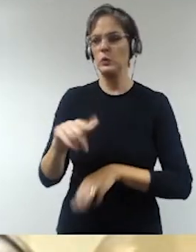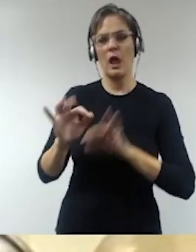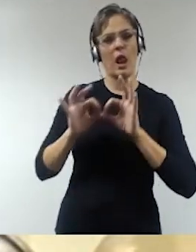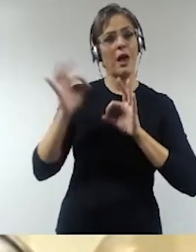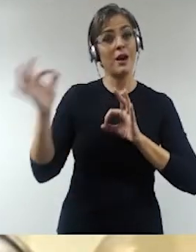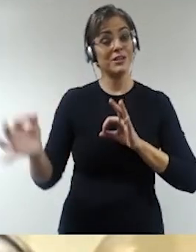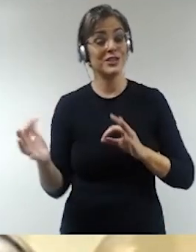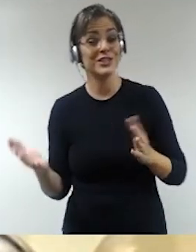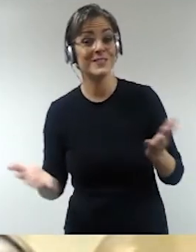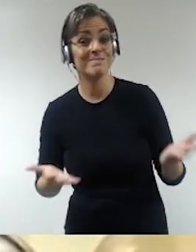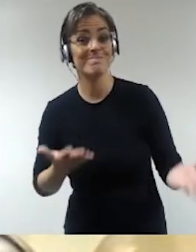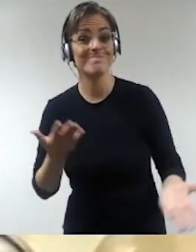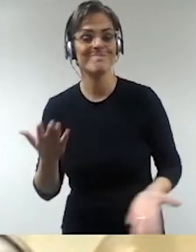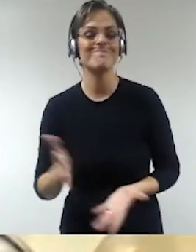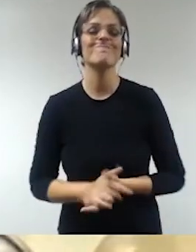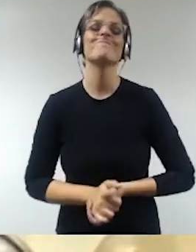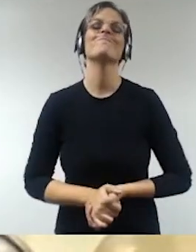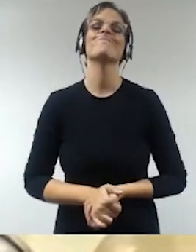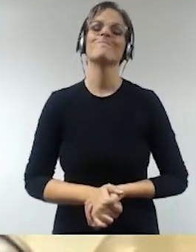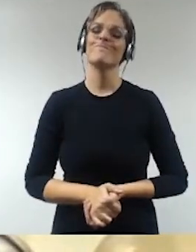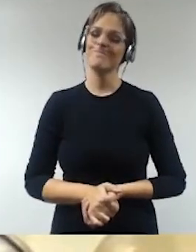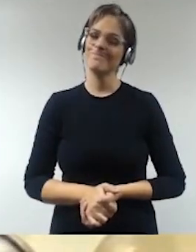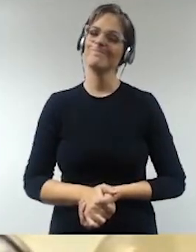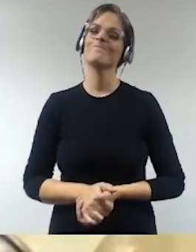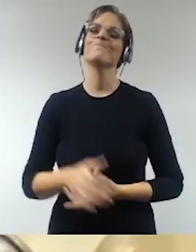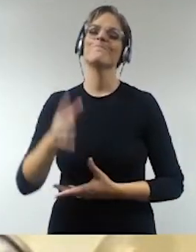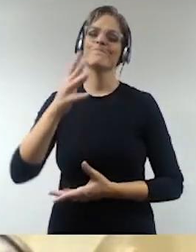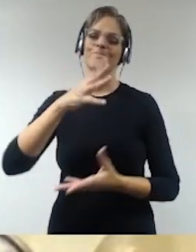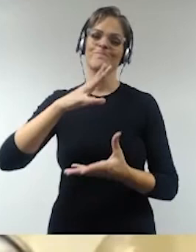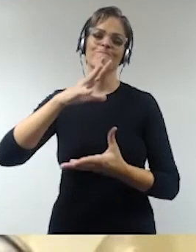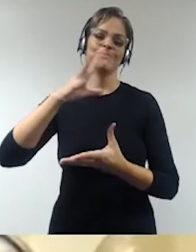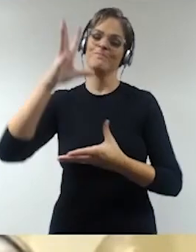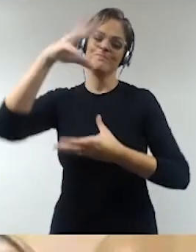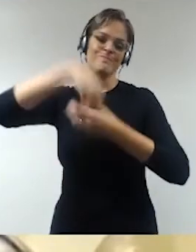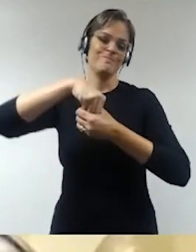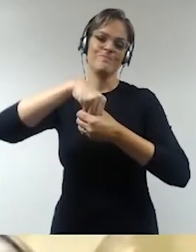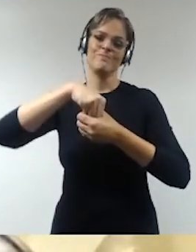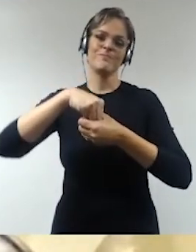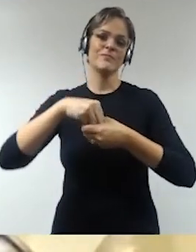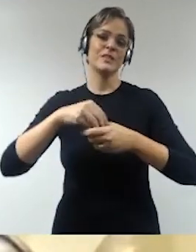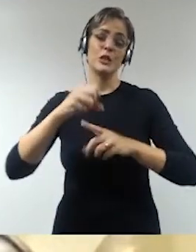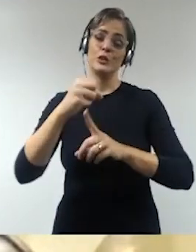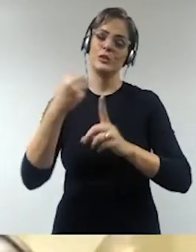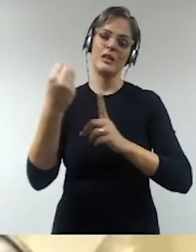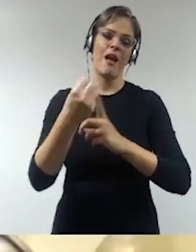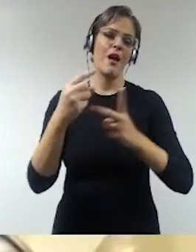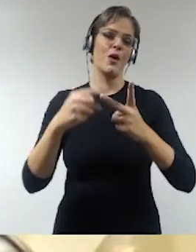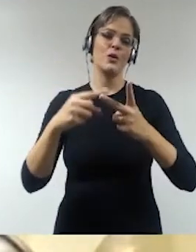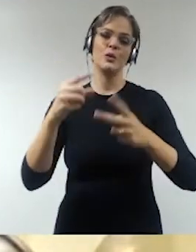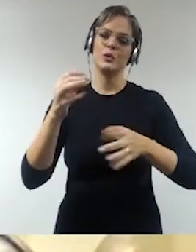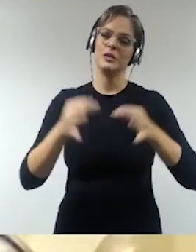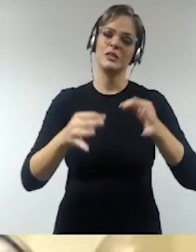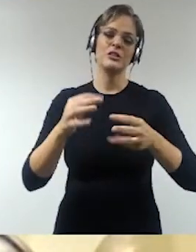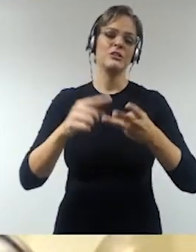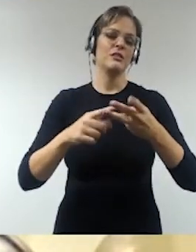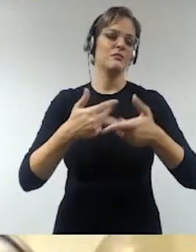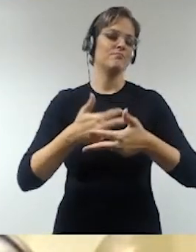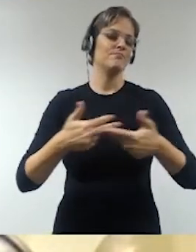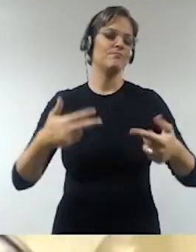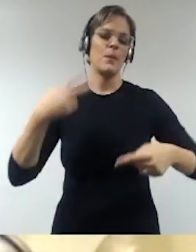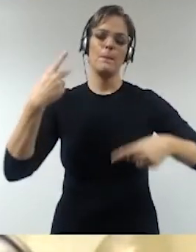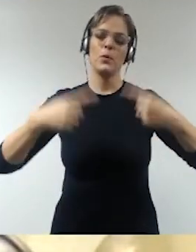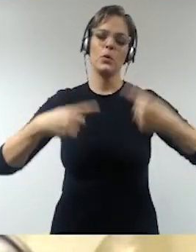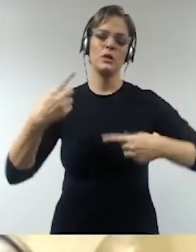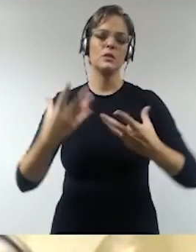São questões que envolvem tanto o aspecto administrativo, mas o judicial, porque a gente vive um momento de judicialização da política